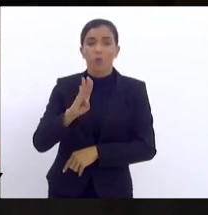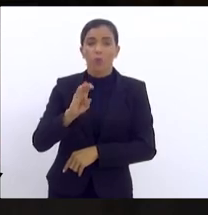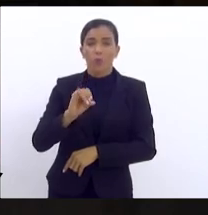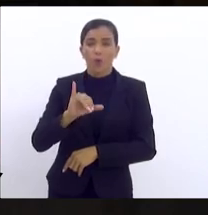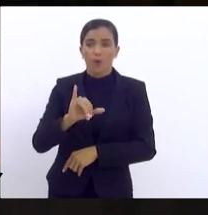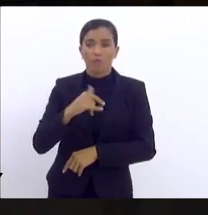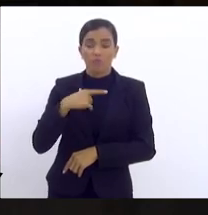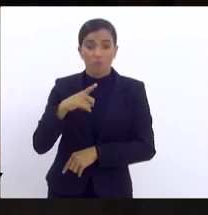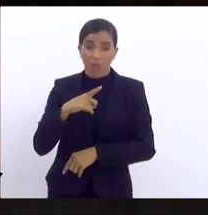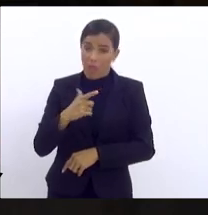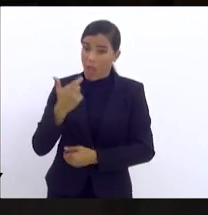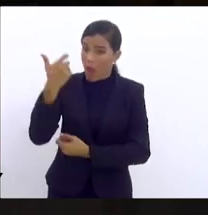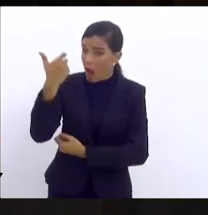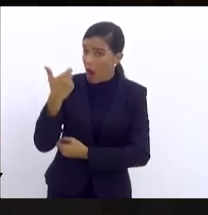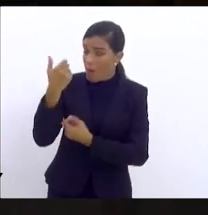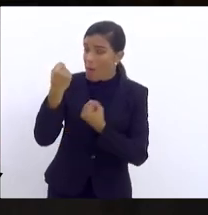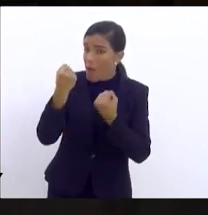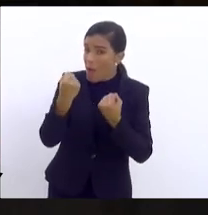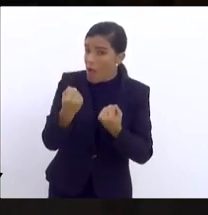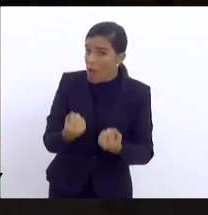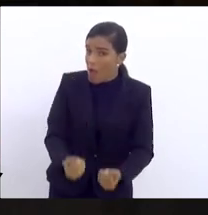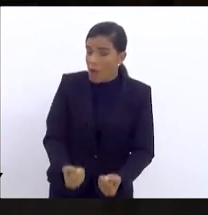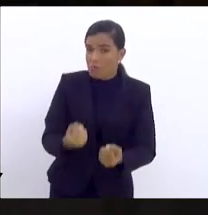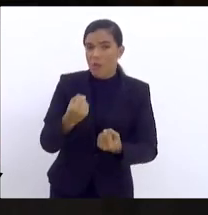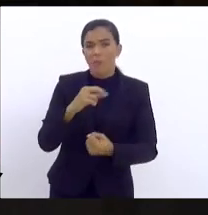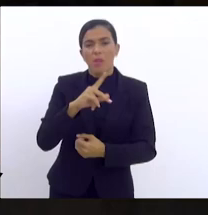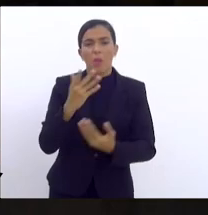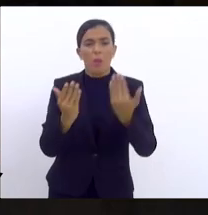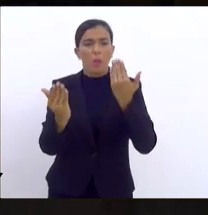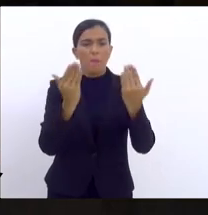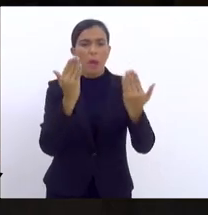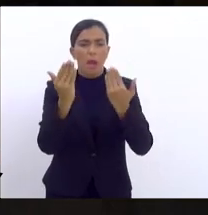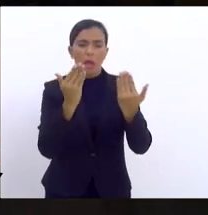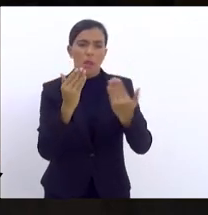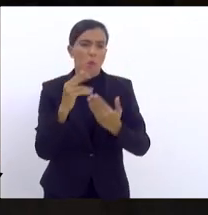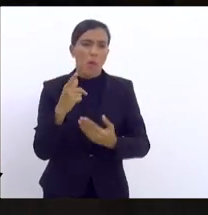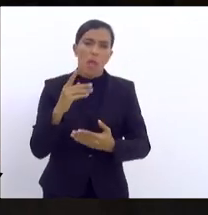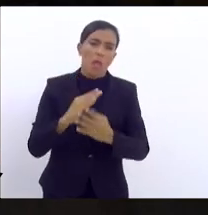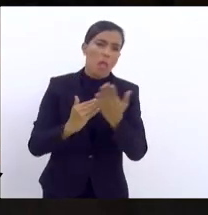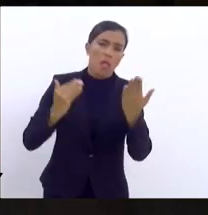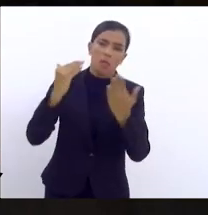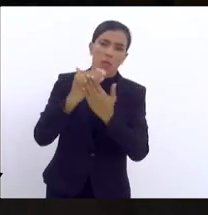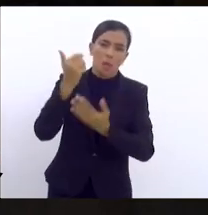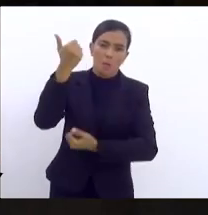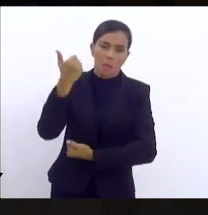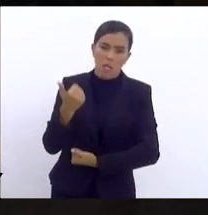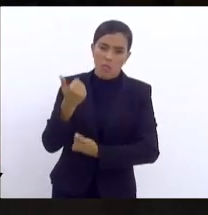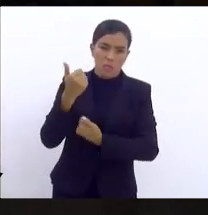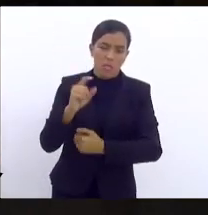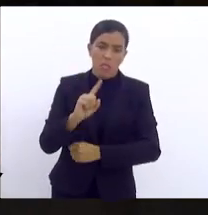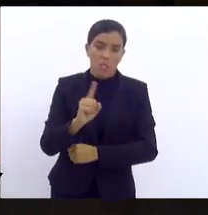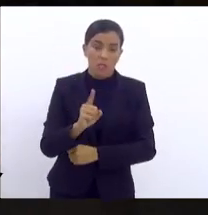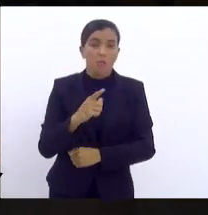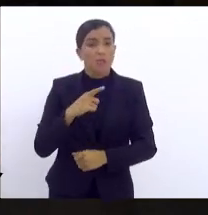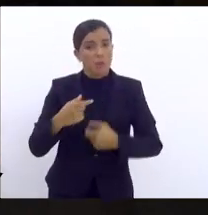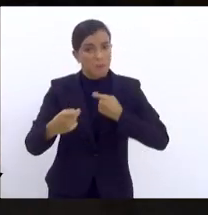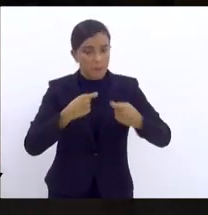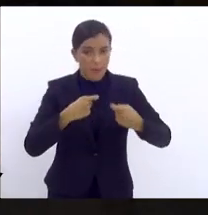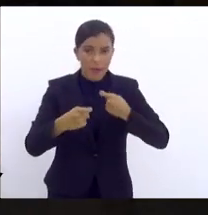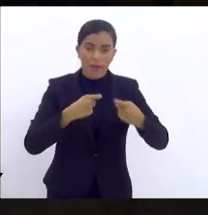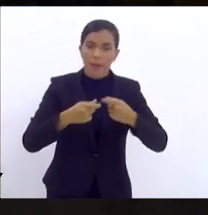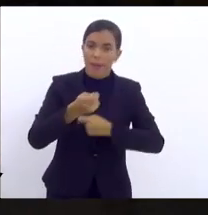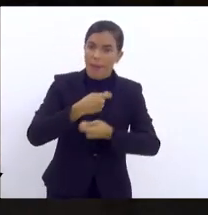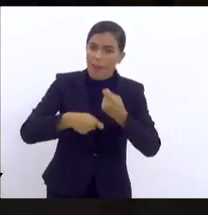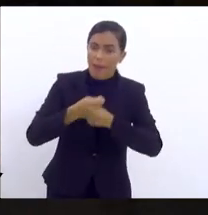armas pesadas lá dentro mas não é uma comunidade tão pesada como outros locais aí que a gente conhece que que tem uma guerra muito maior do